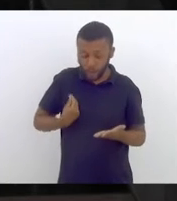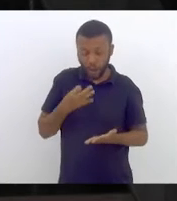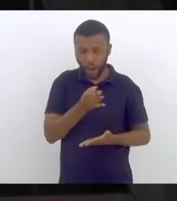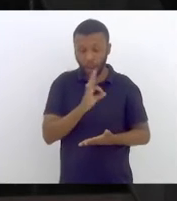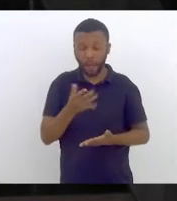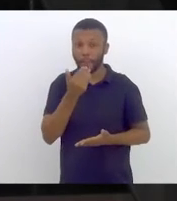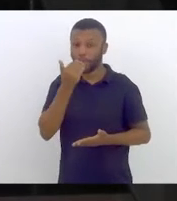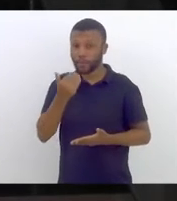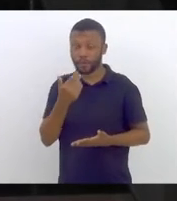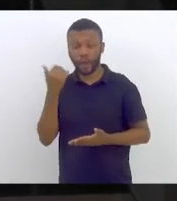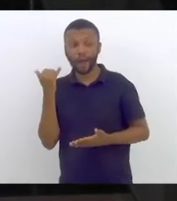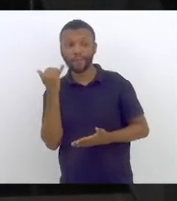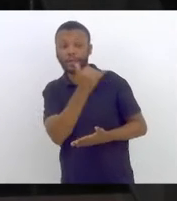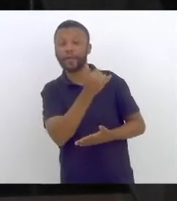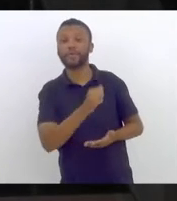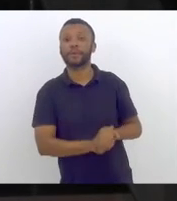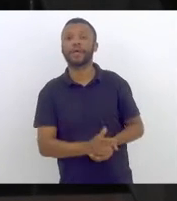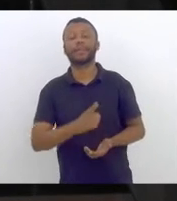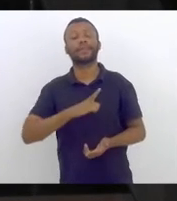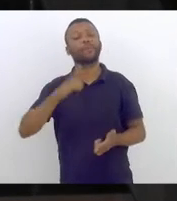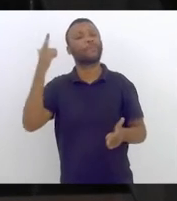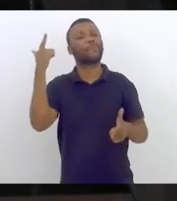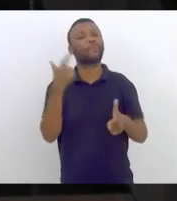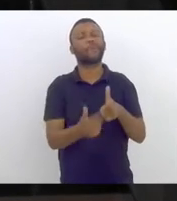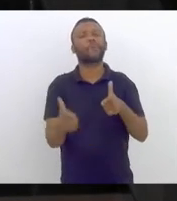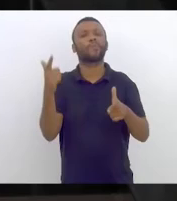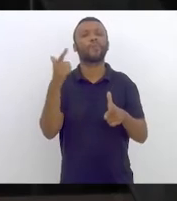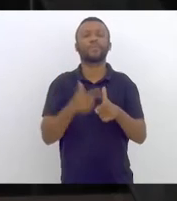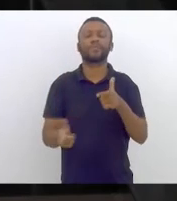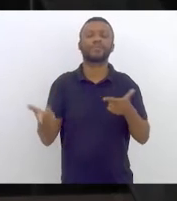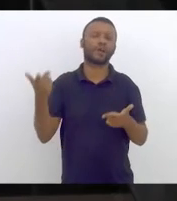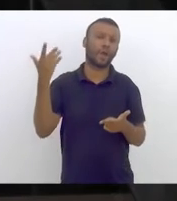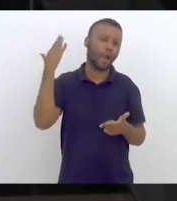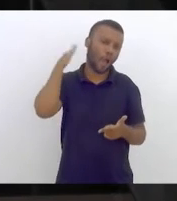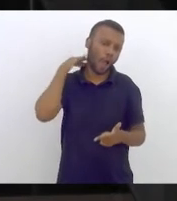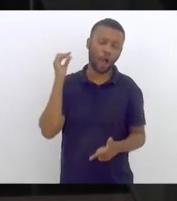lhe avisasse, está com uma crise imensa de coluna.